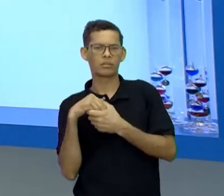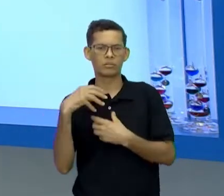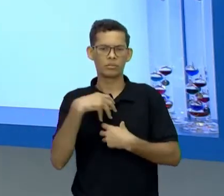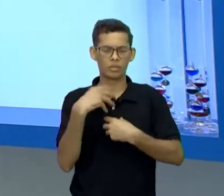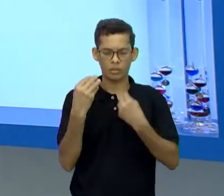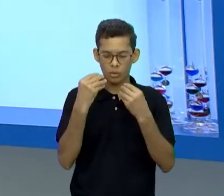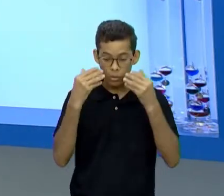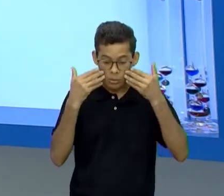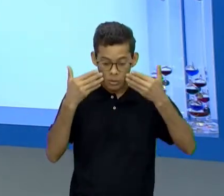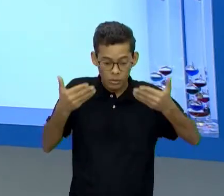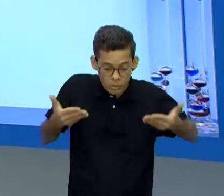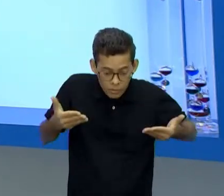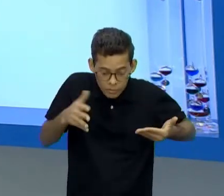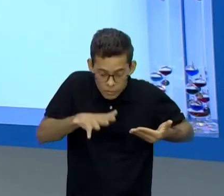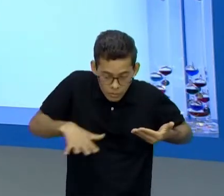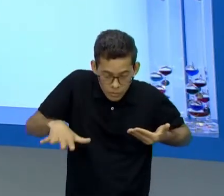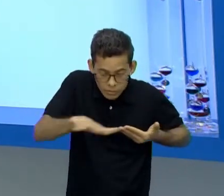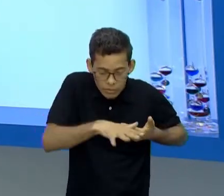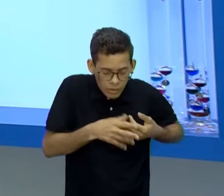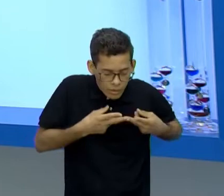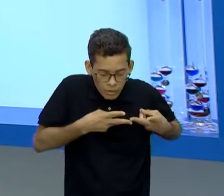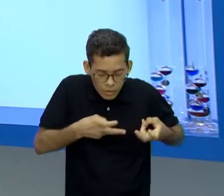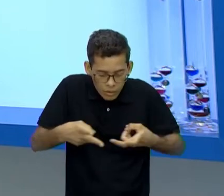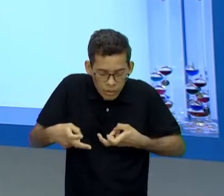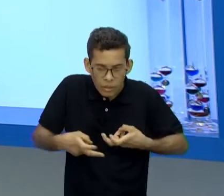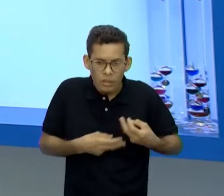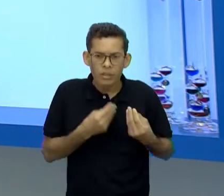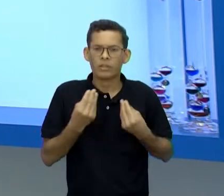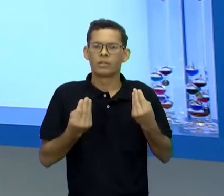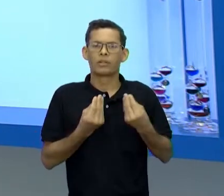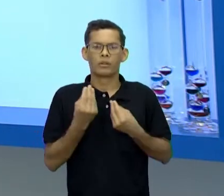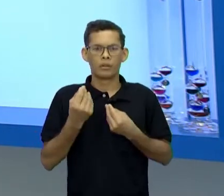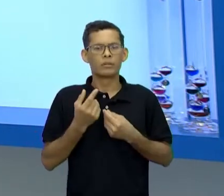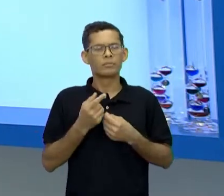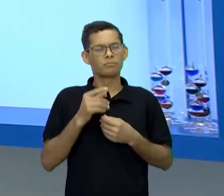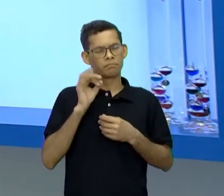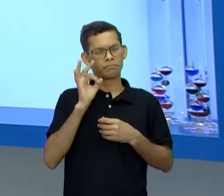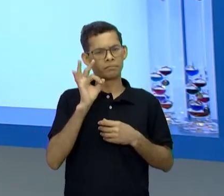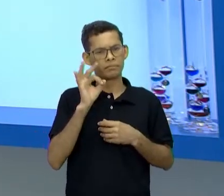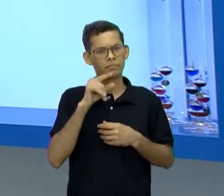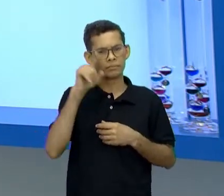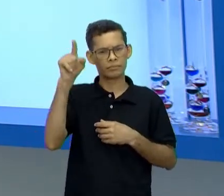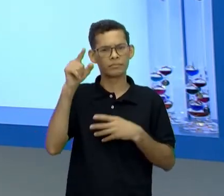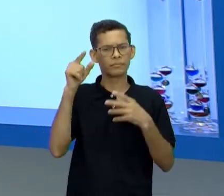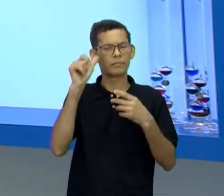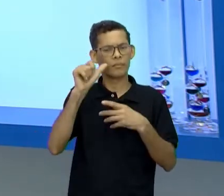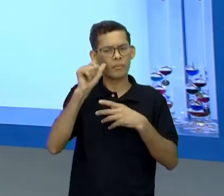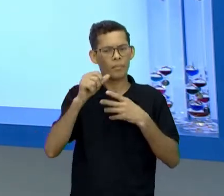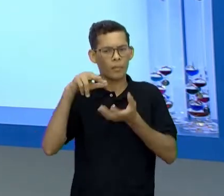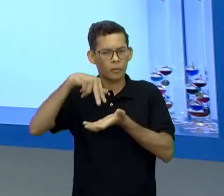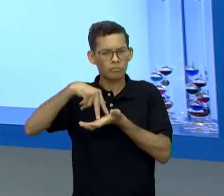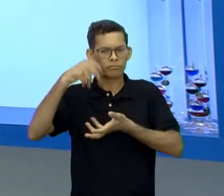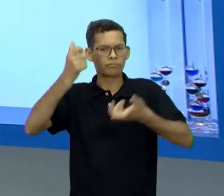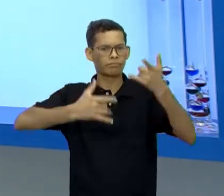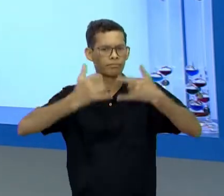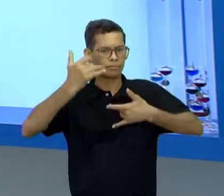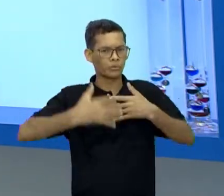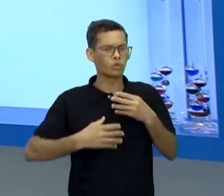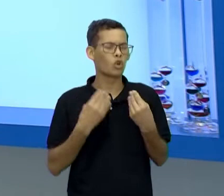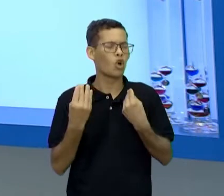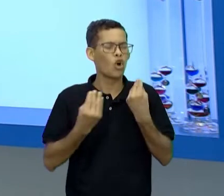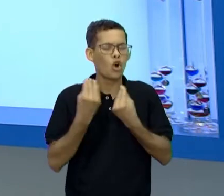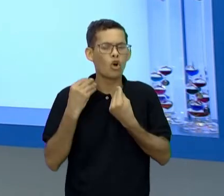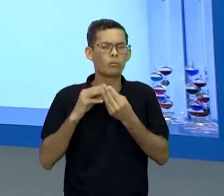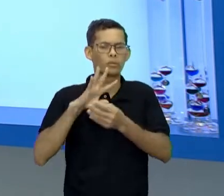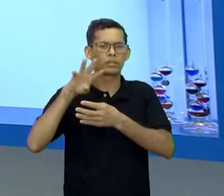viver na estação espacial, né? Né, Carol? Eu não falei essa aula, Carol falou, é verdade, né? Carol adorou essa aula que conhecemos, né? Como que